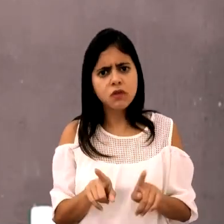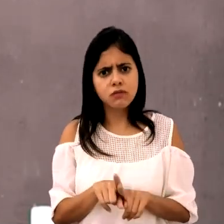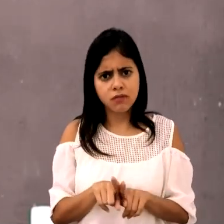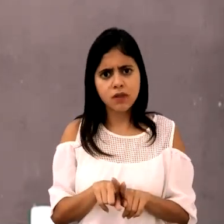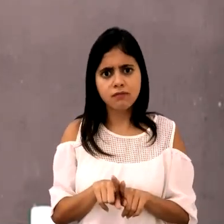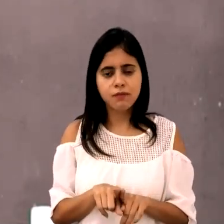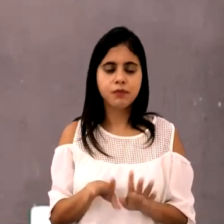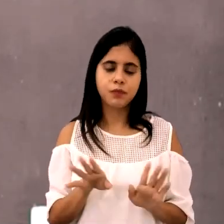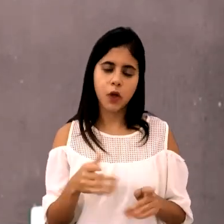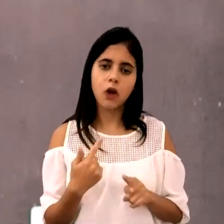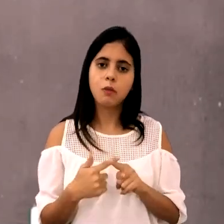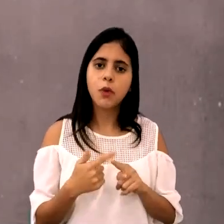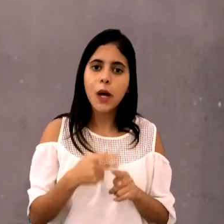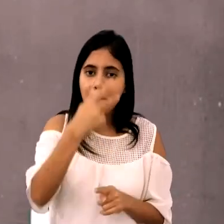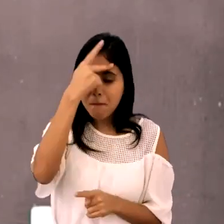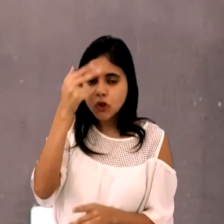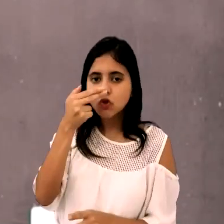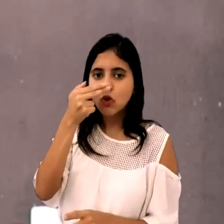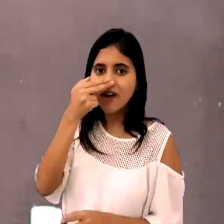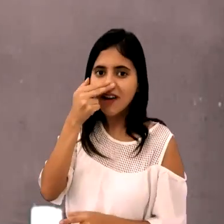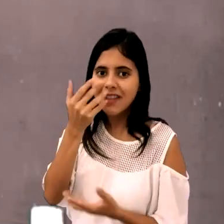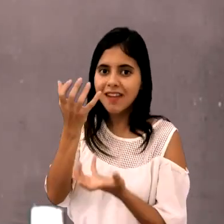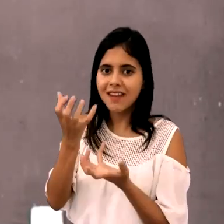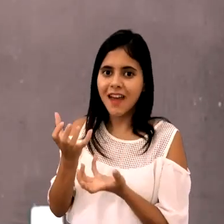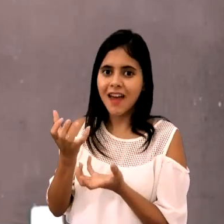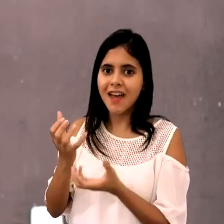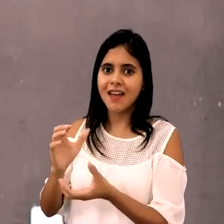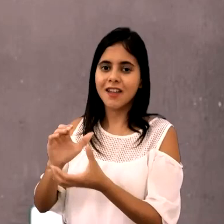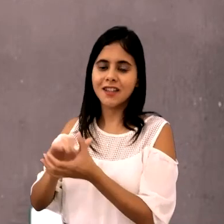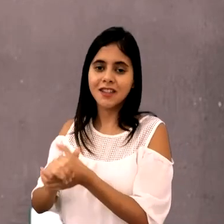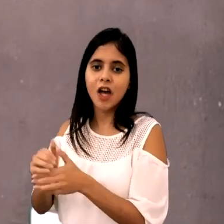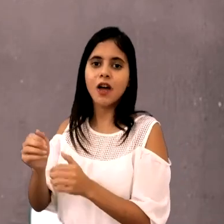Gente crente quer gente crente.